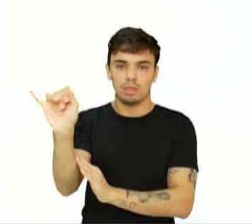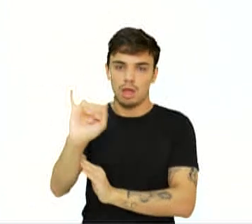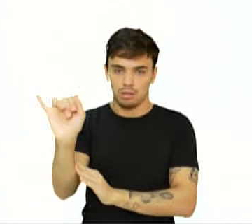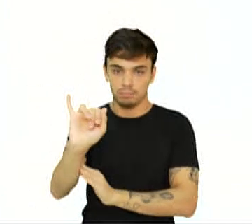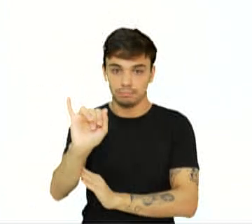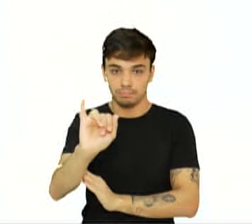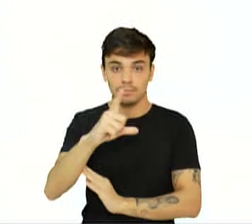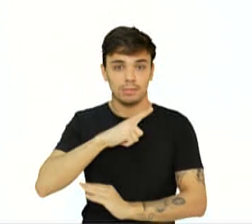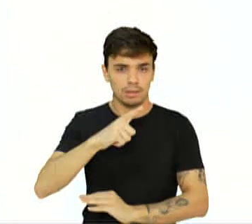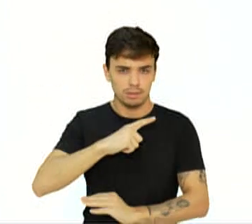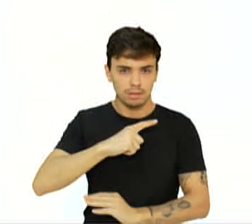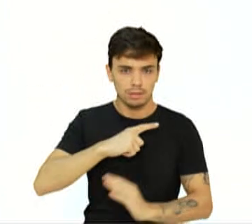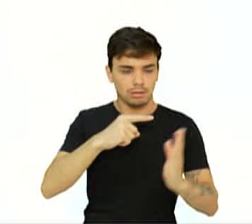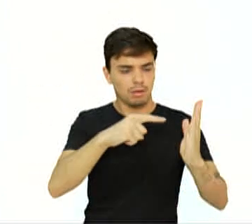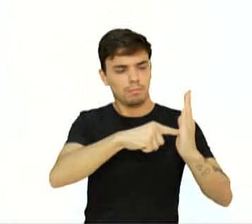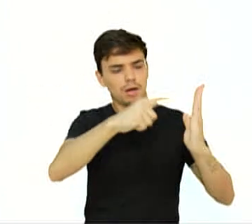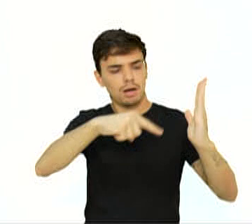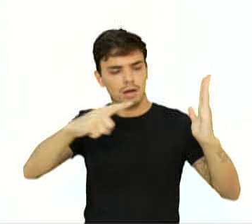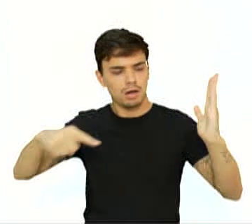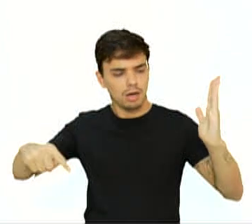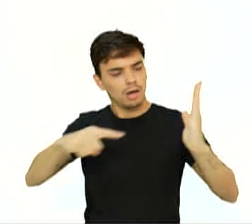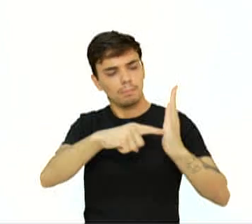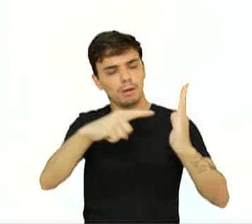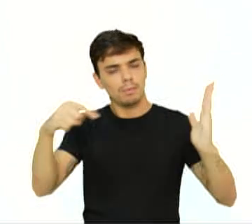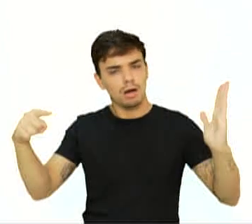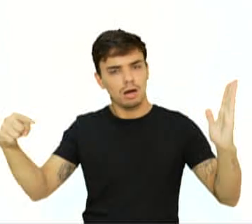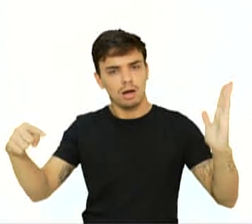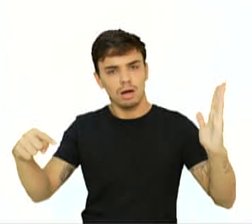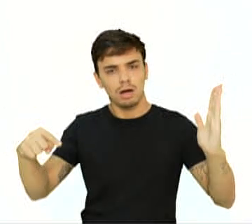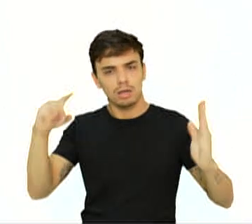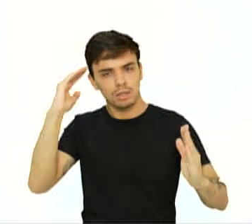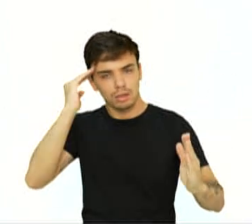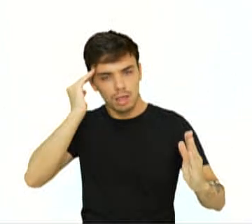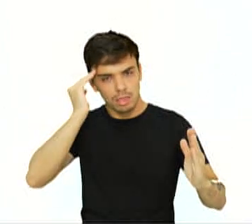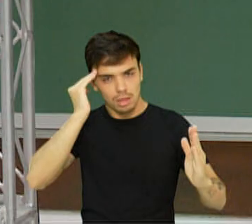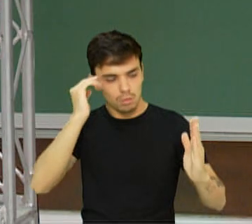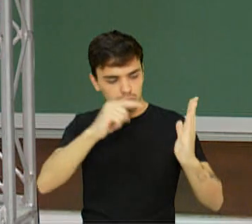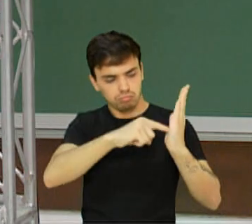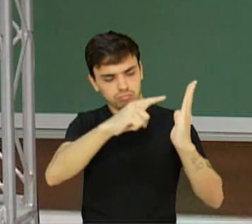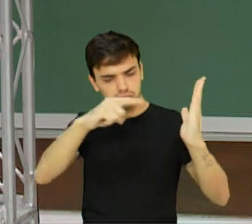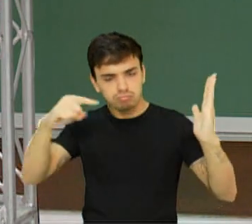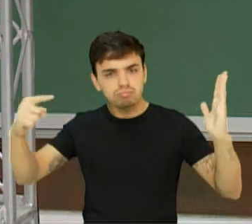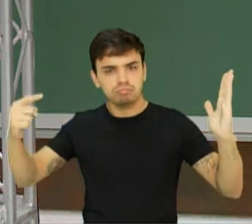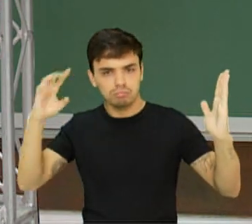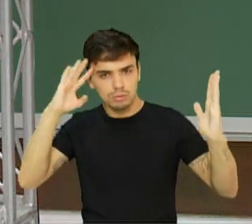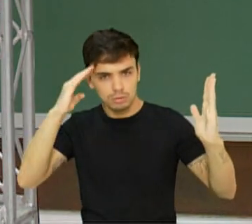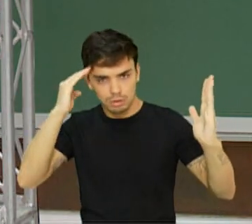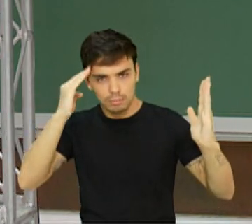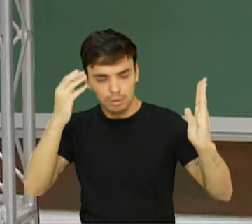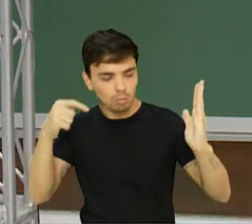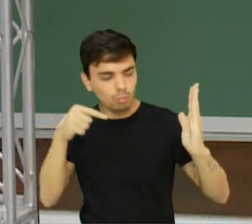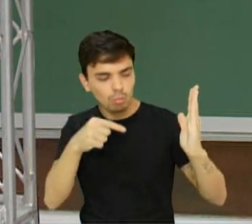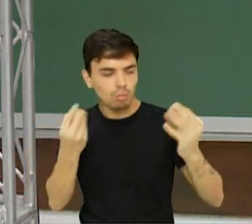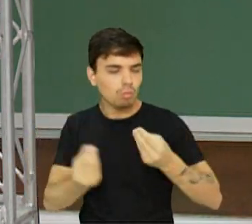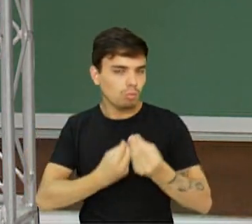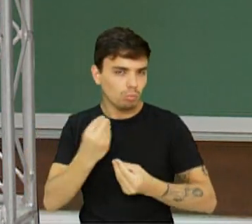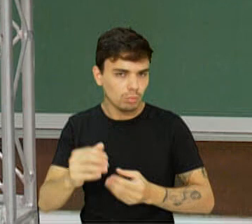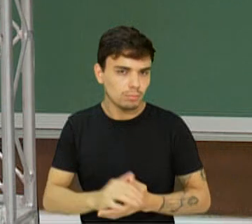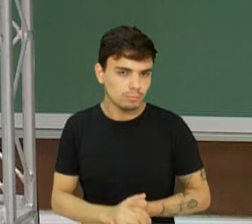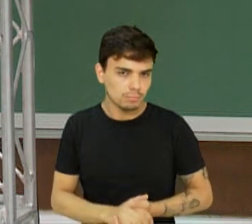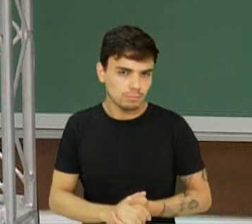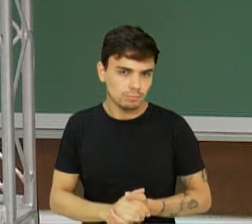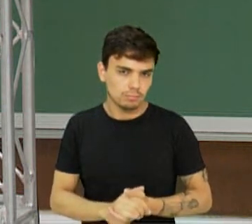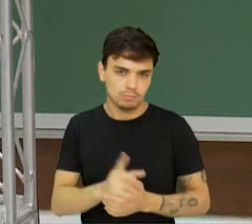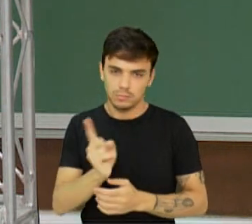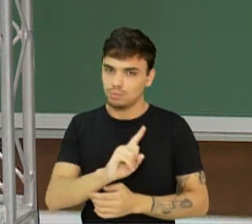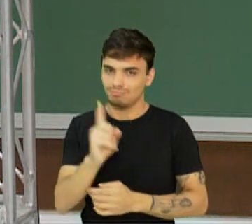né? Decodificado significa interpretados, né? Você pegou aquela onda gravitacional, interpretou ela. Isso não é